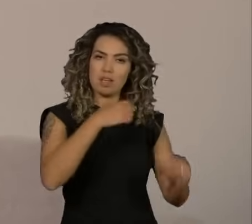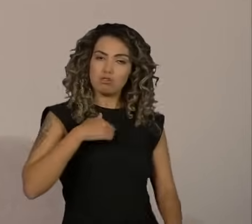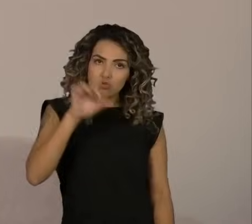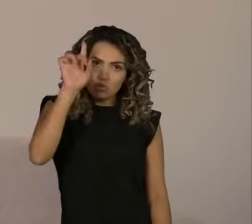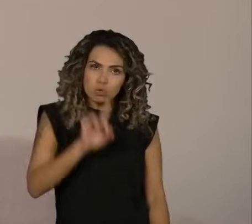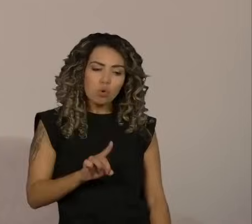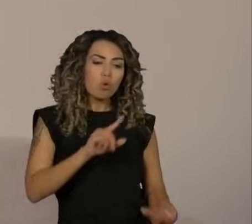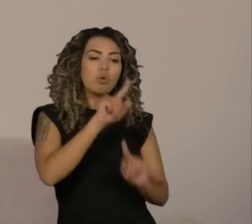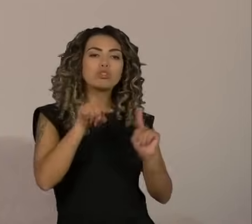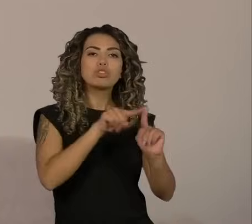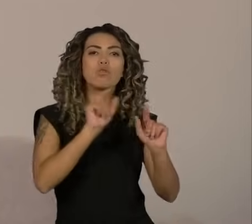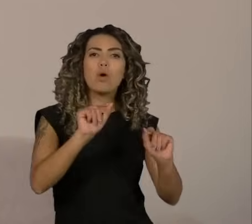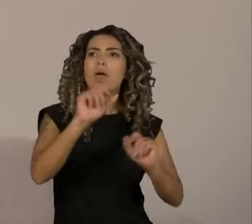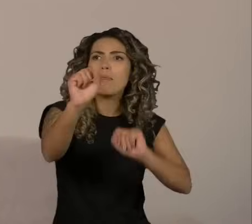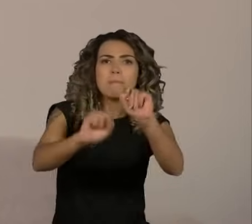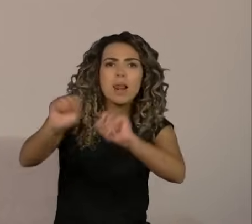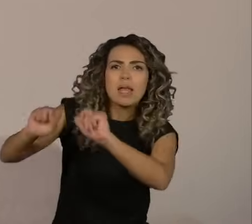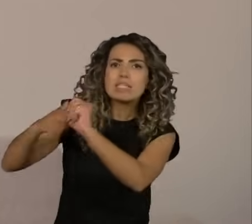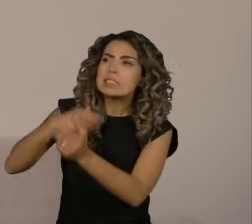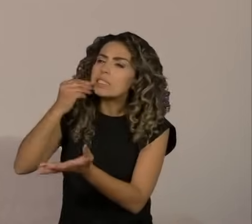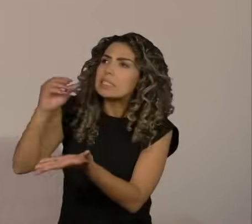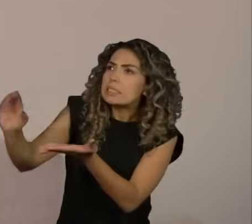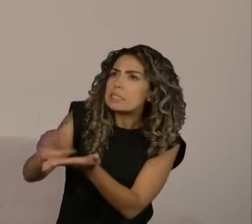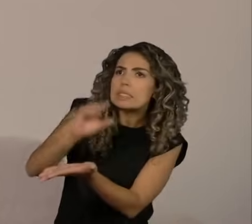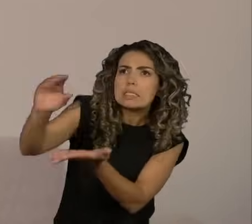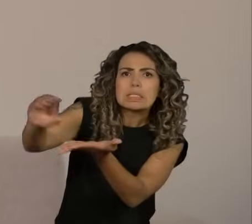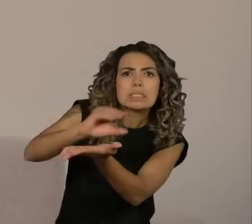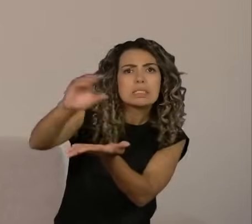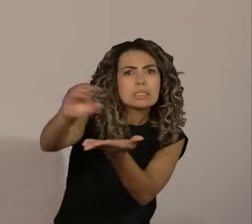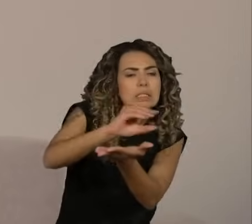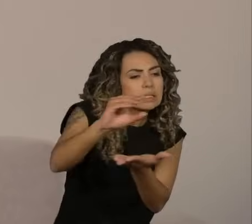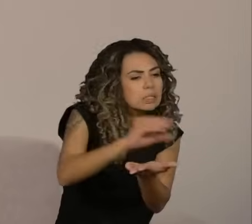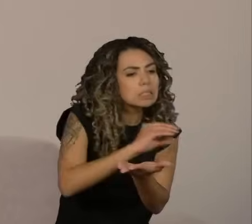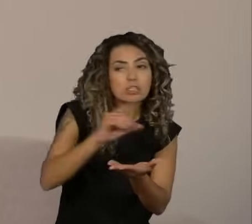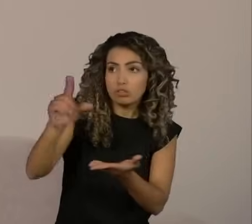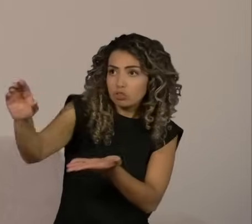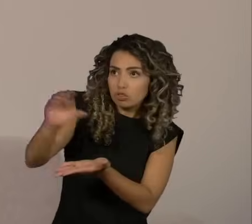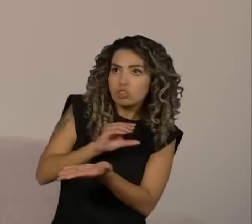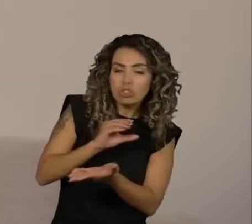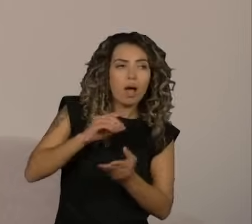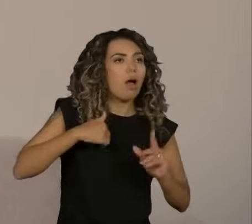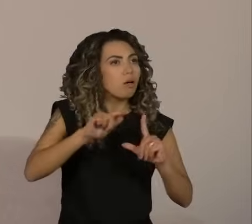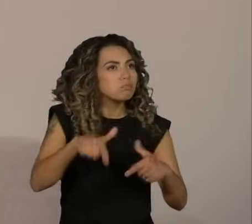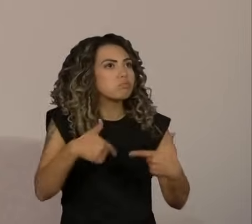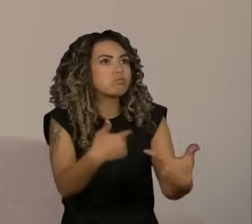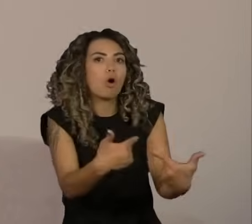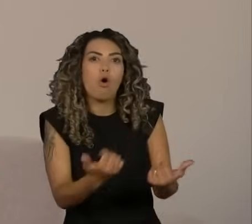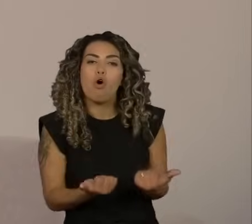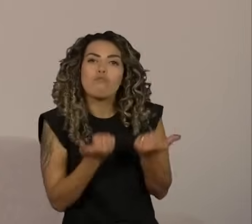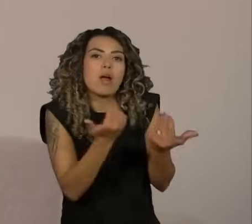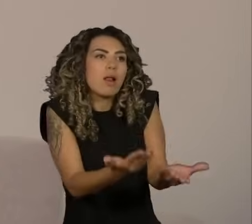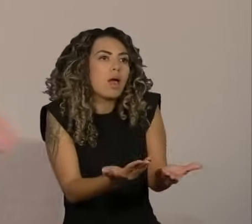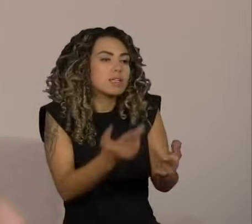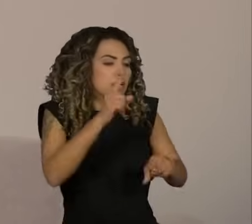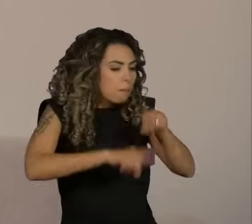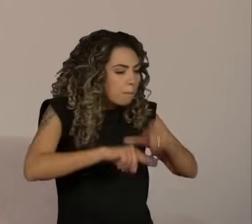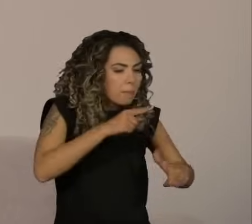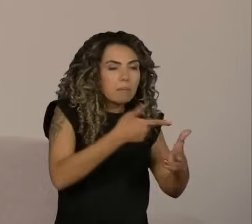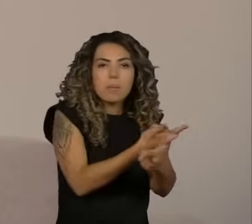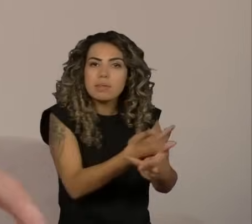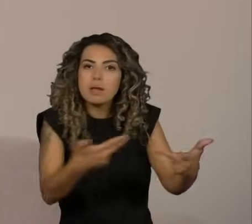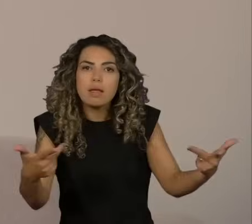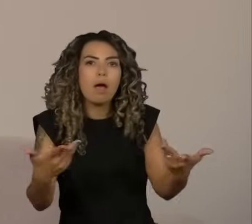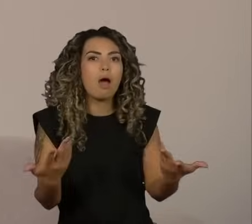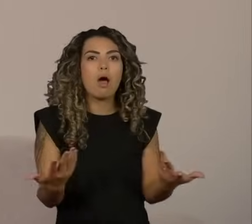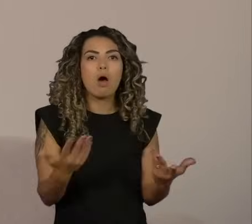com projetos, e colocamos o dinheiro no sentido de termos ou serviços ou equipamentos aportados